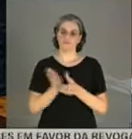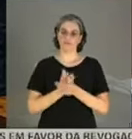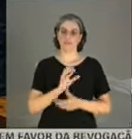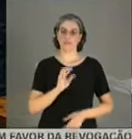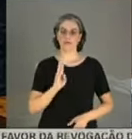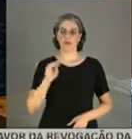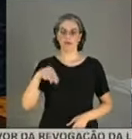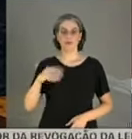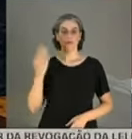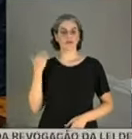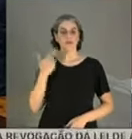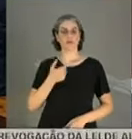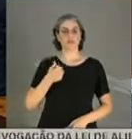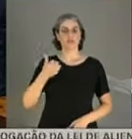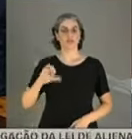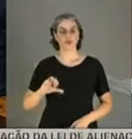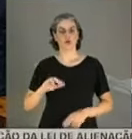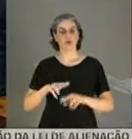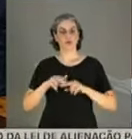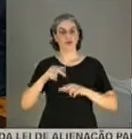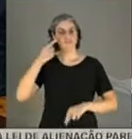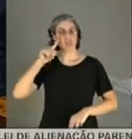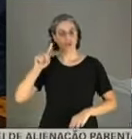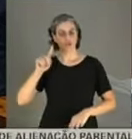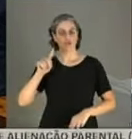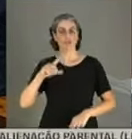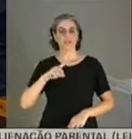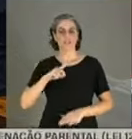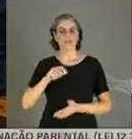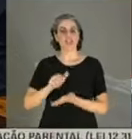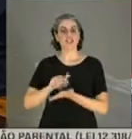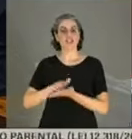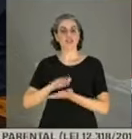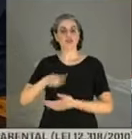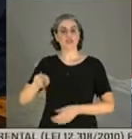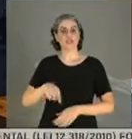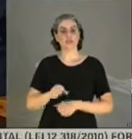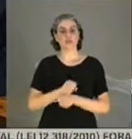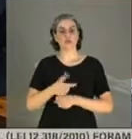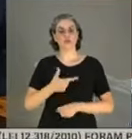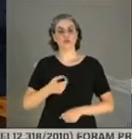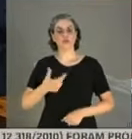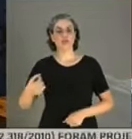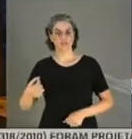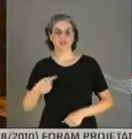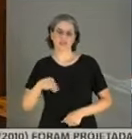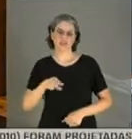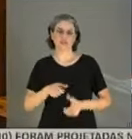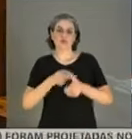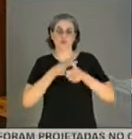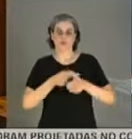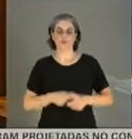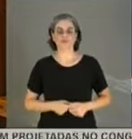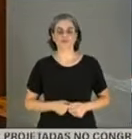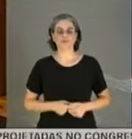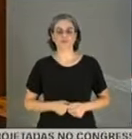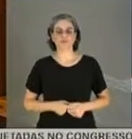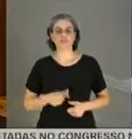desde 2019 em operação fraudulenta e teve o seu registro suspenso em 2020. A Fibbank